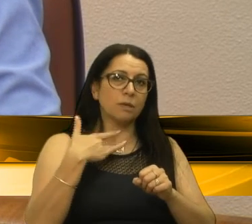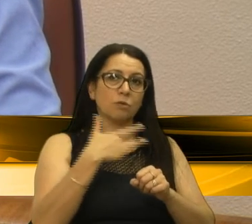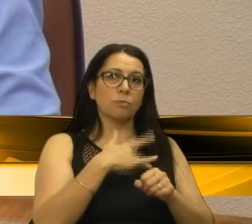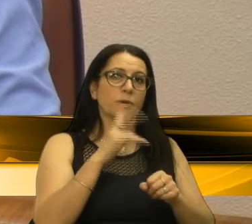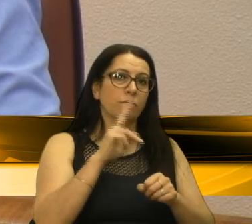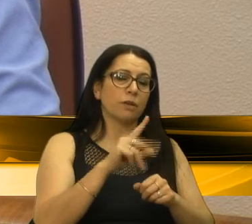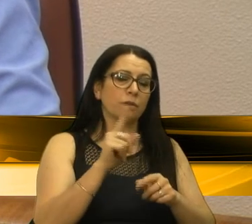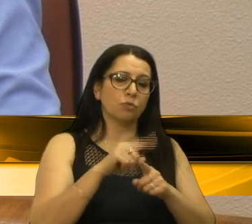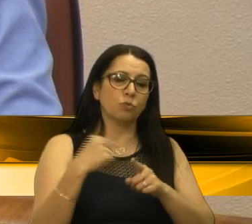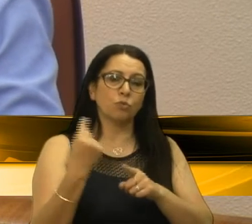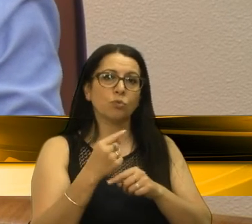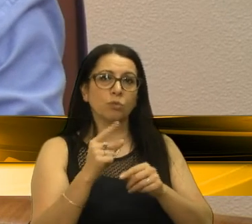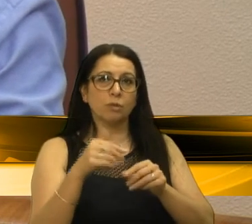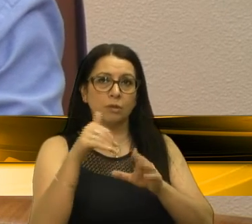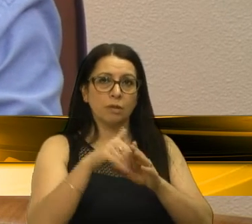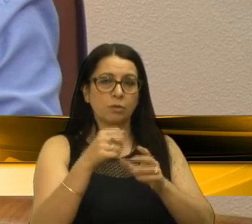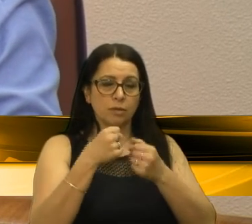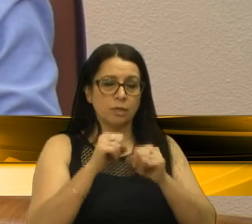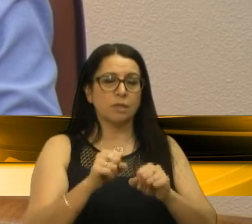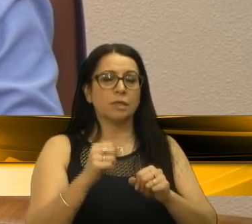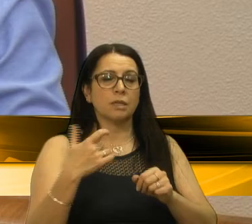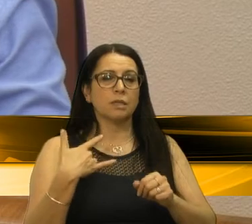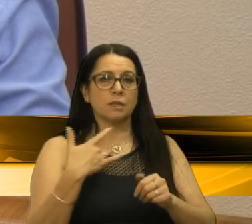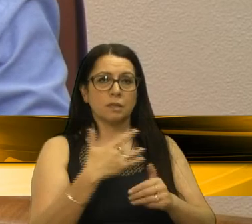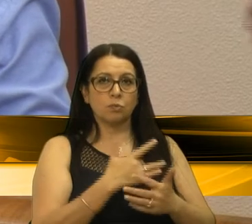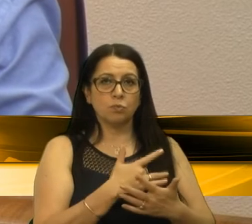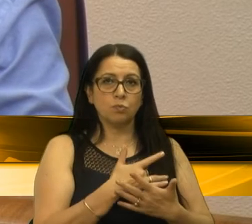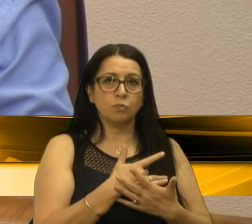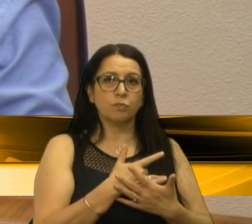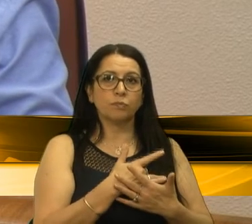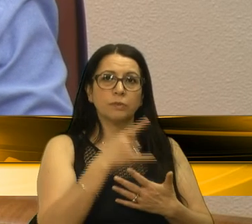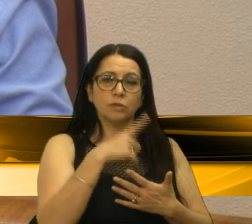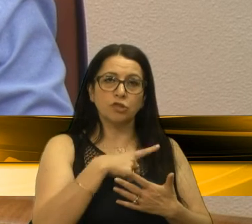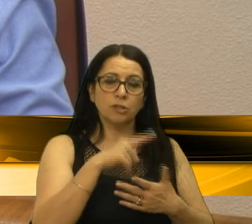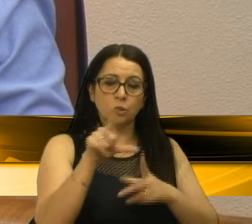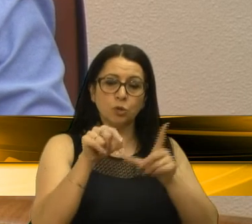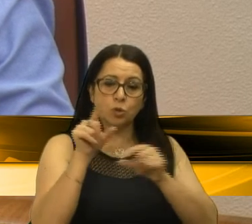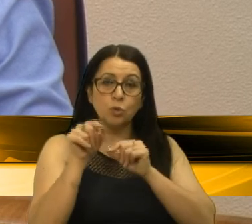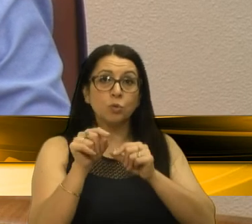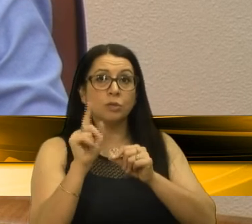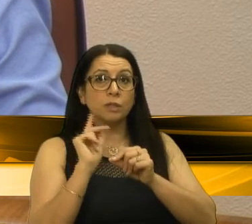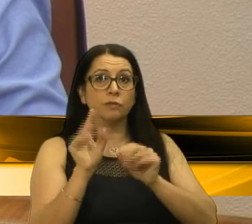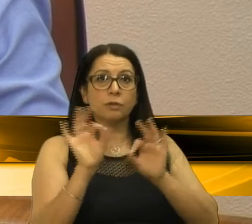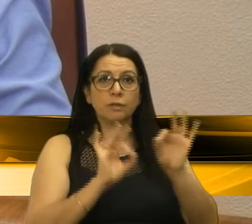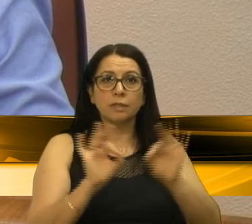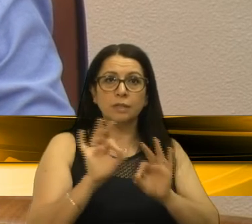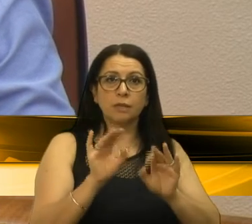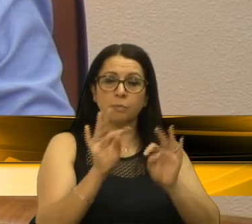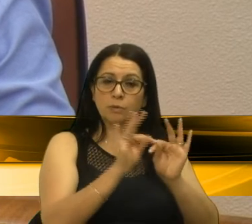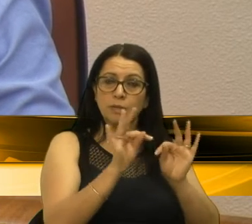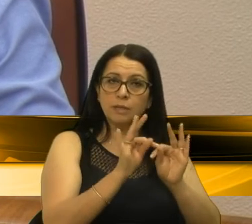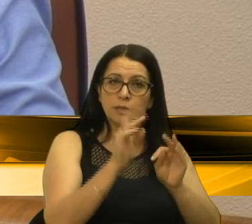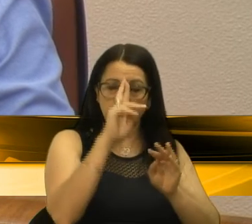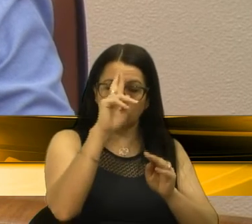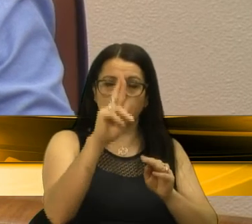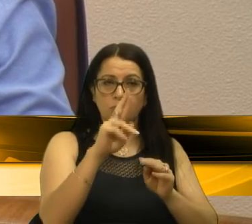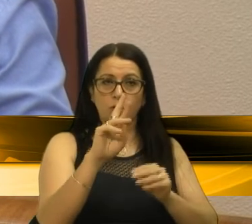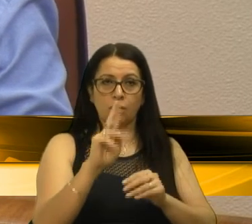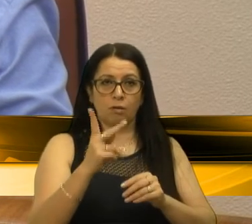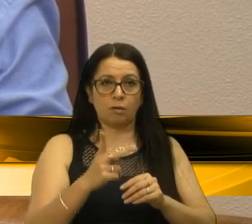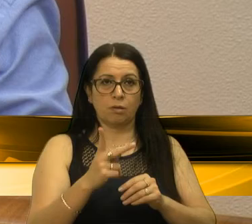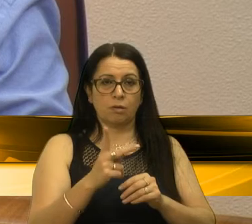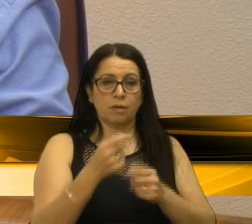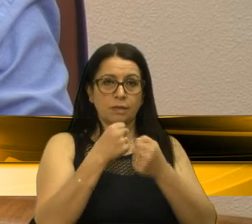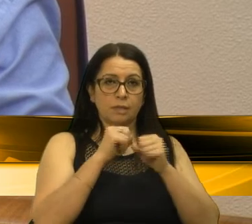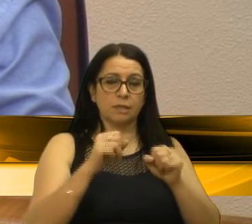as lotações disponíveis dentro da Secretaria da Saúde. E havia critérios que foram elaborados pelos técnicos da Diretoria de Recursos Humanos da